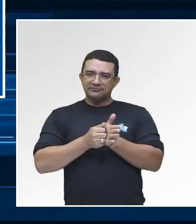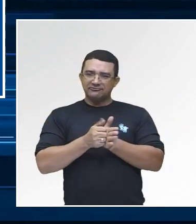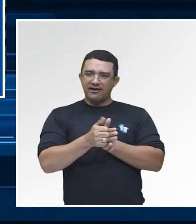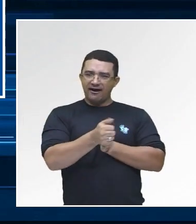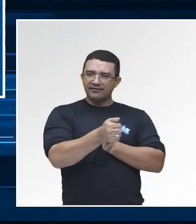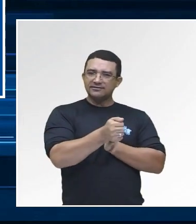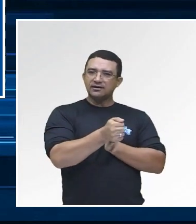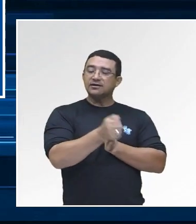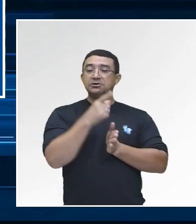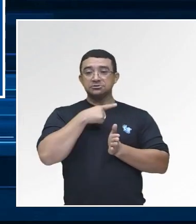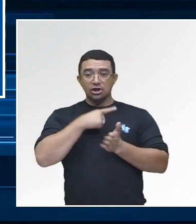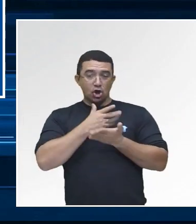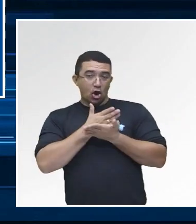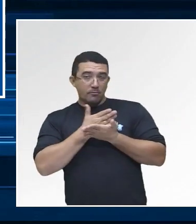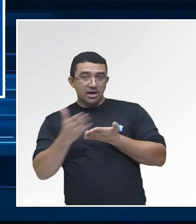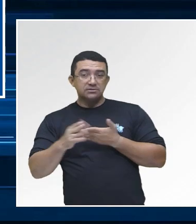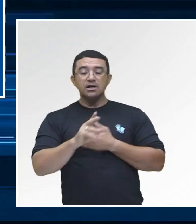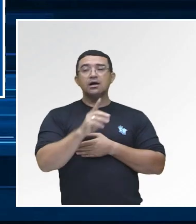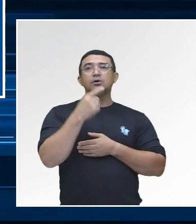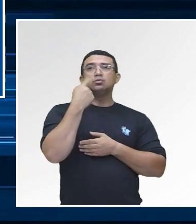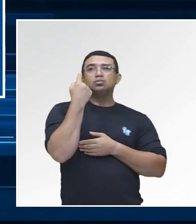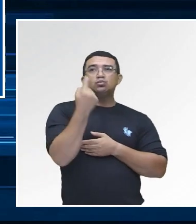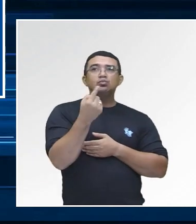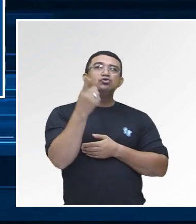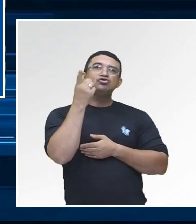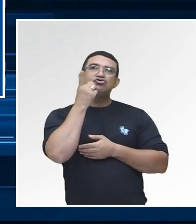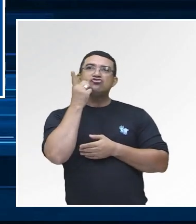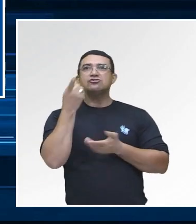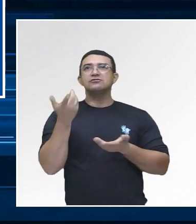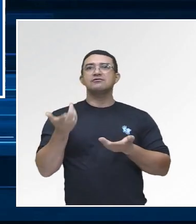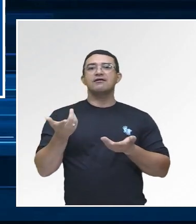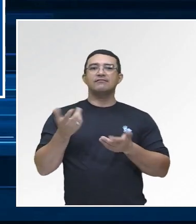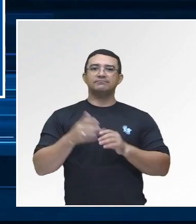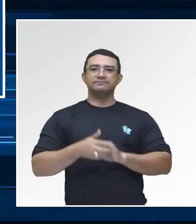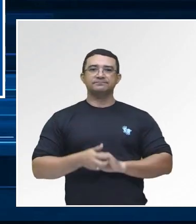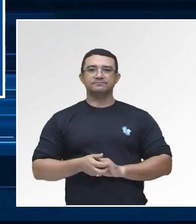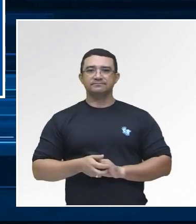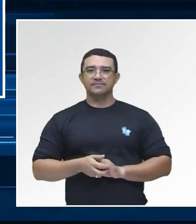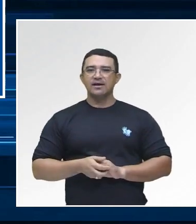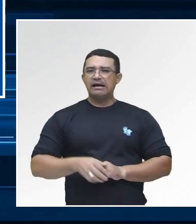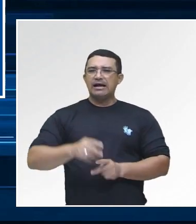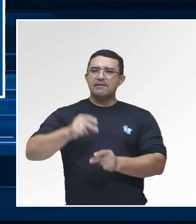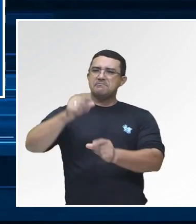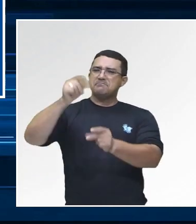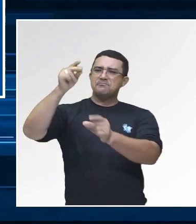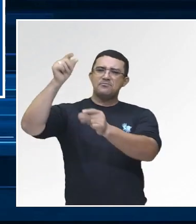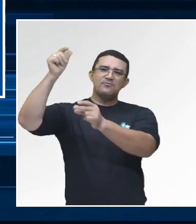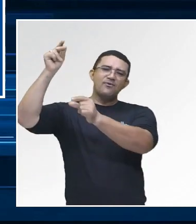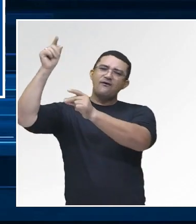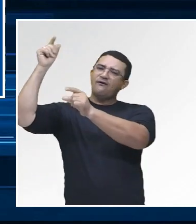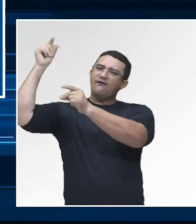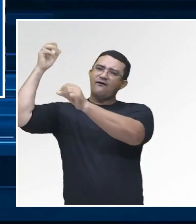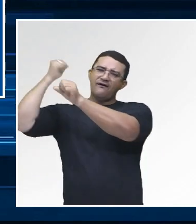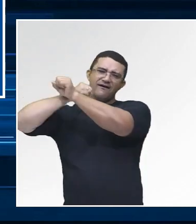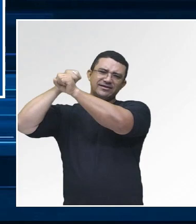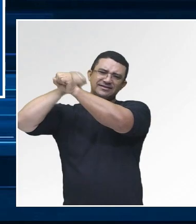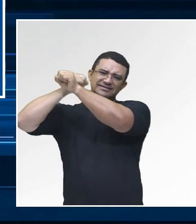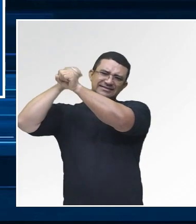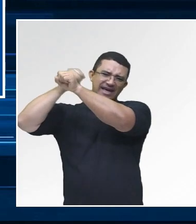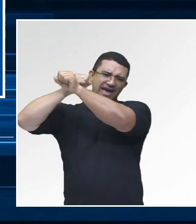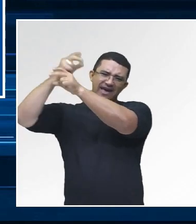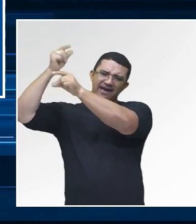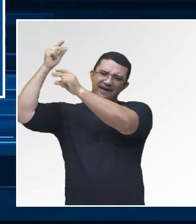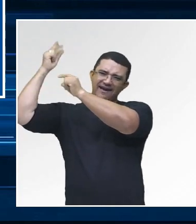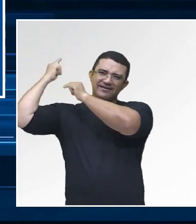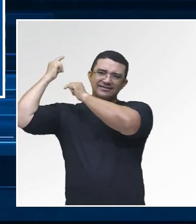um dia, né? Um dia qualquer, ou então há muito, muito tempo.